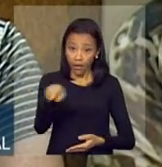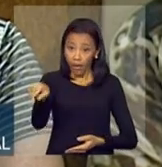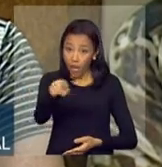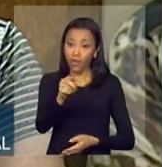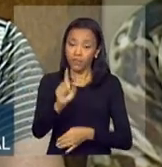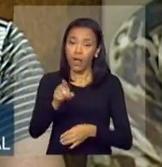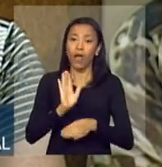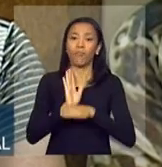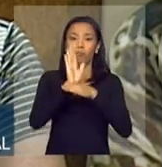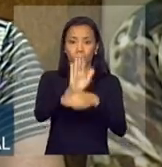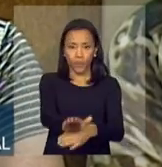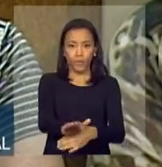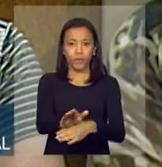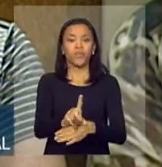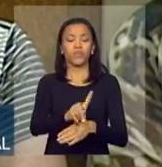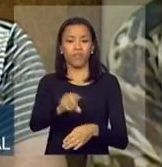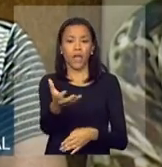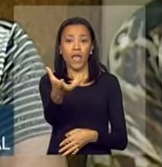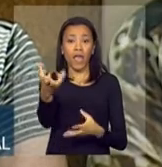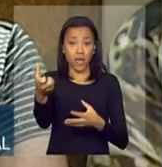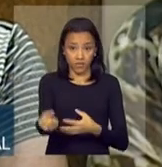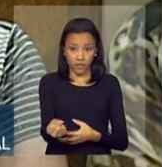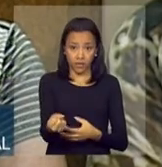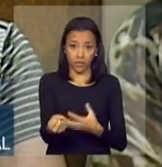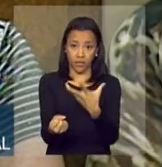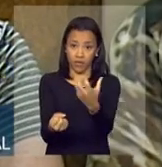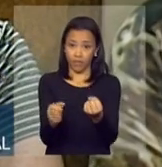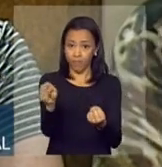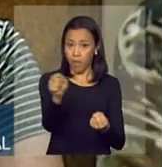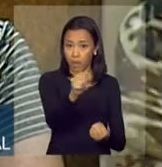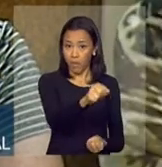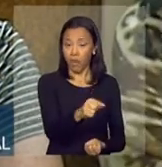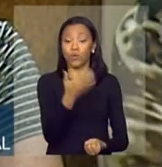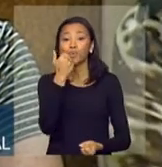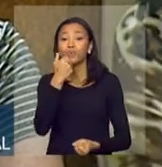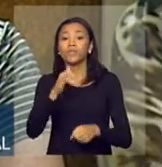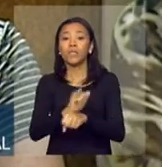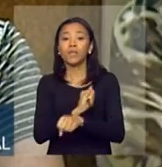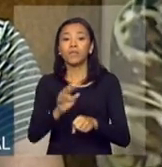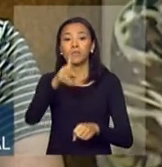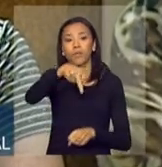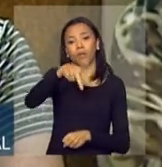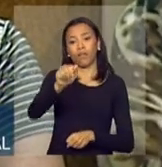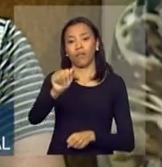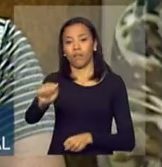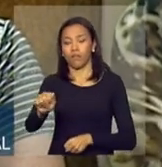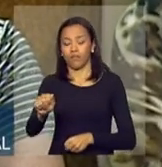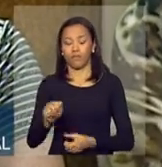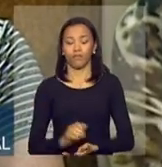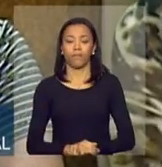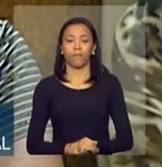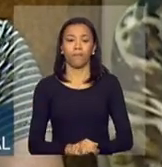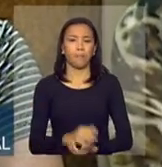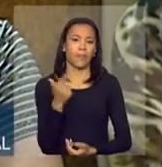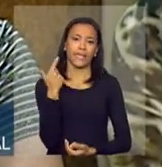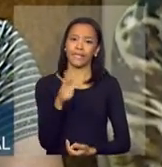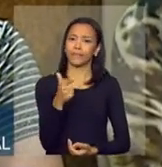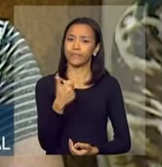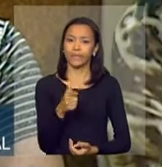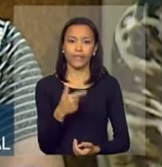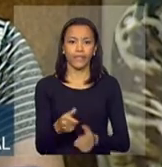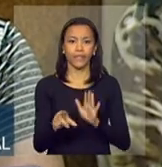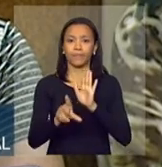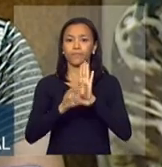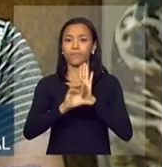socioassistencialistas que receberão os alimentos do PAA. Não há mais editais